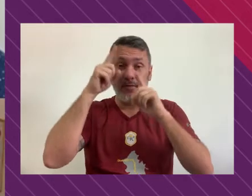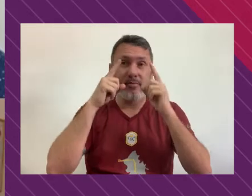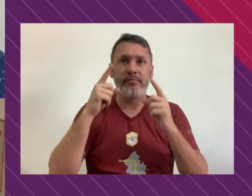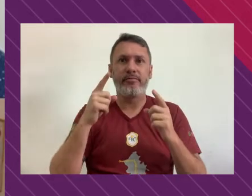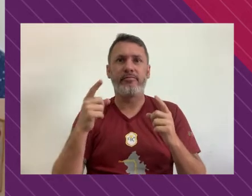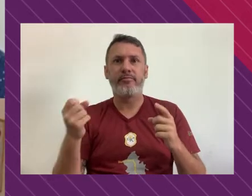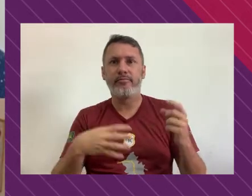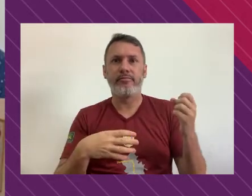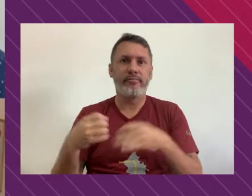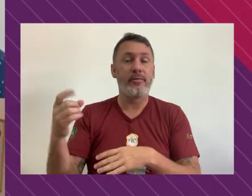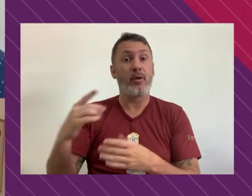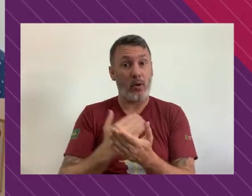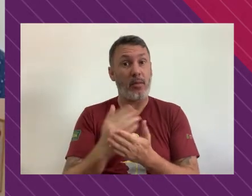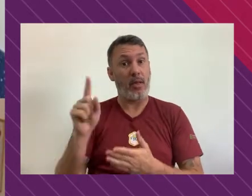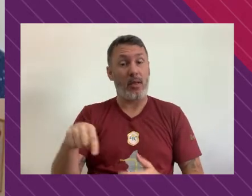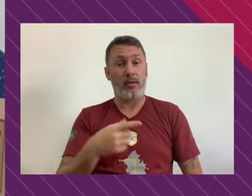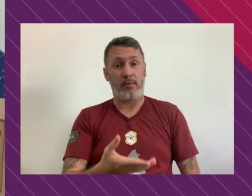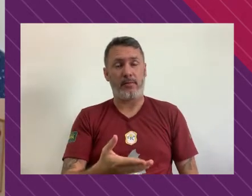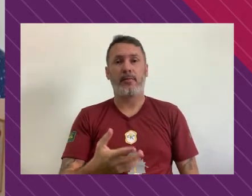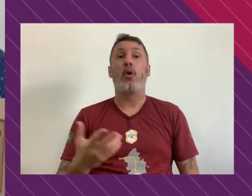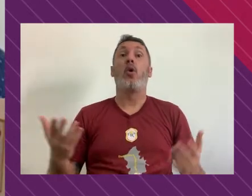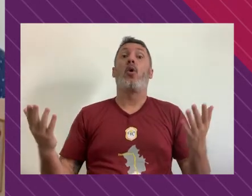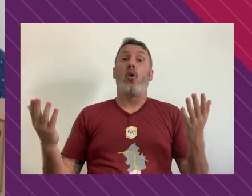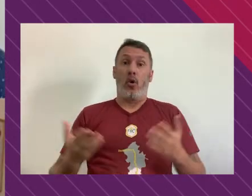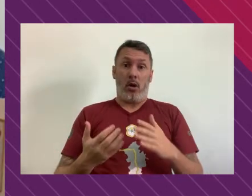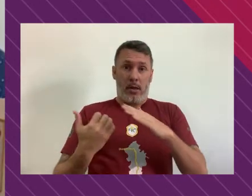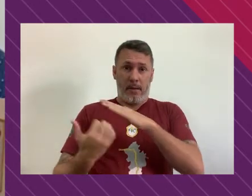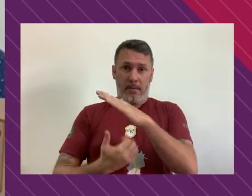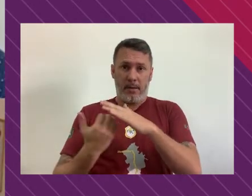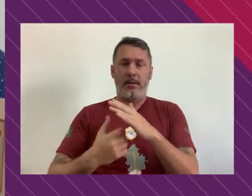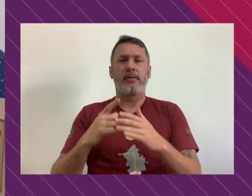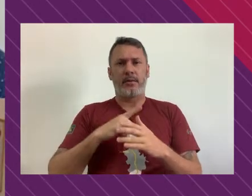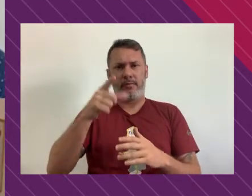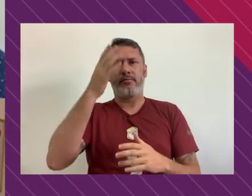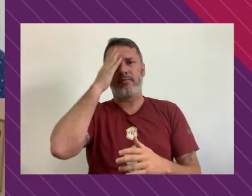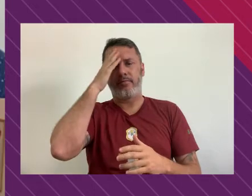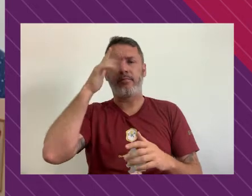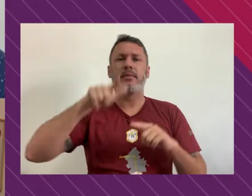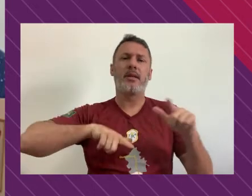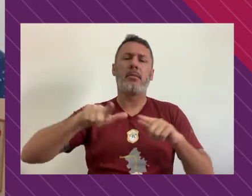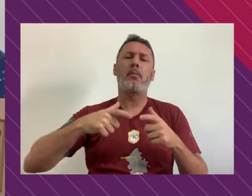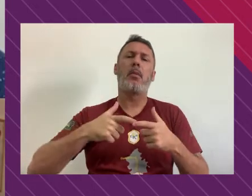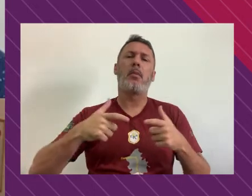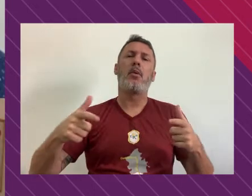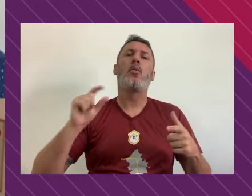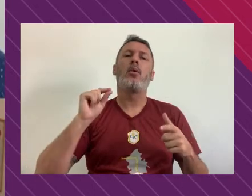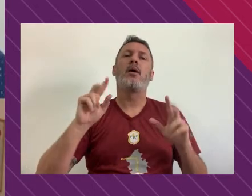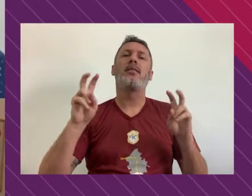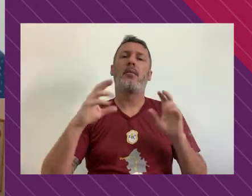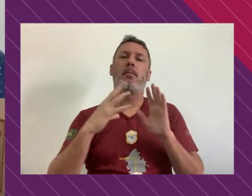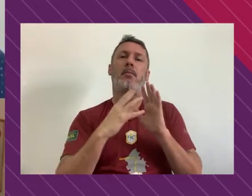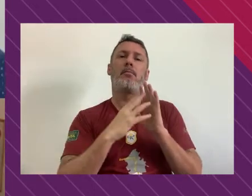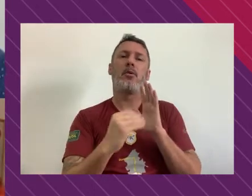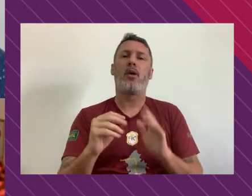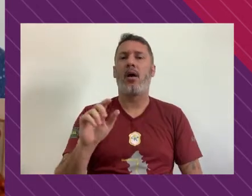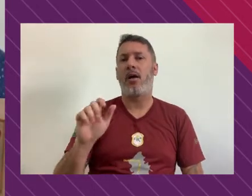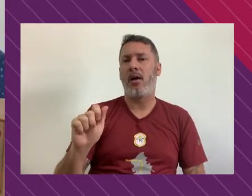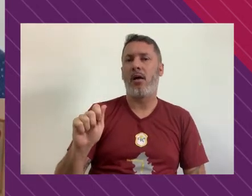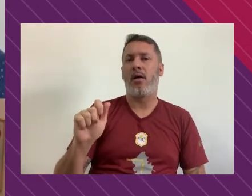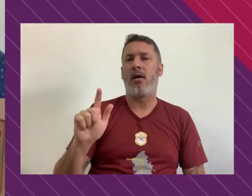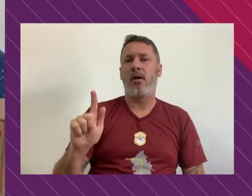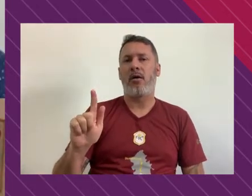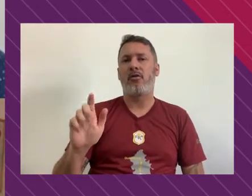além disso, a gente sabe também que hoje existem aí uma quantidade muito significativa de